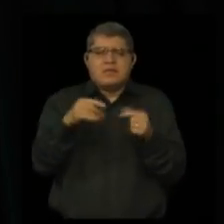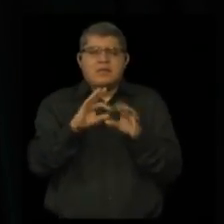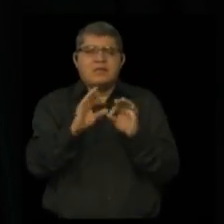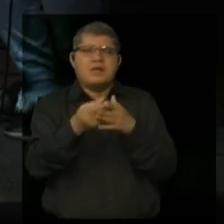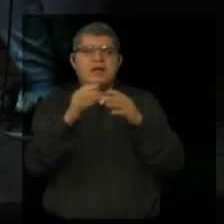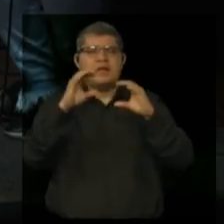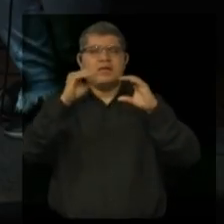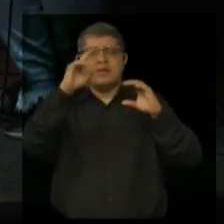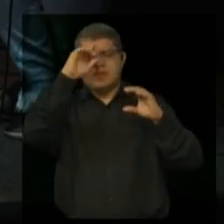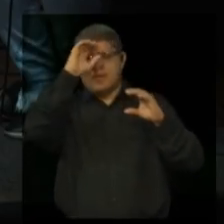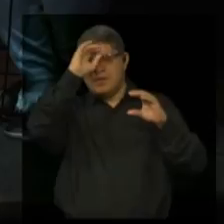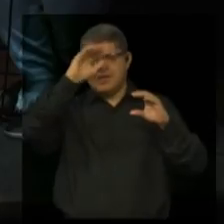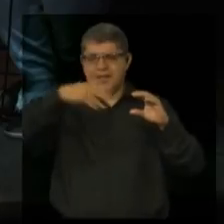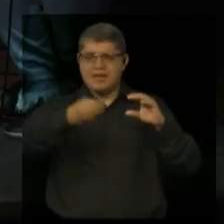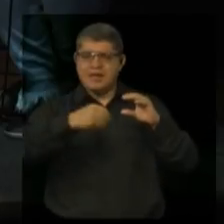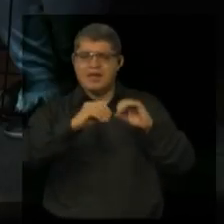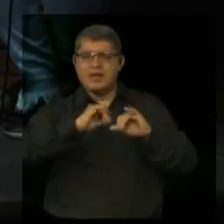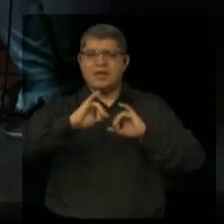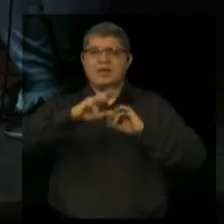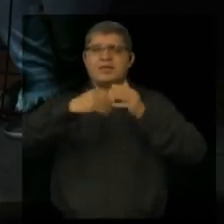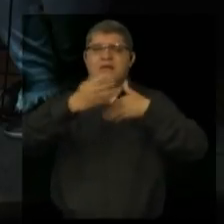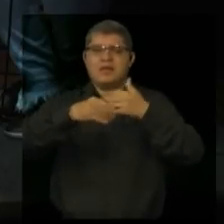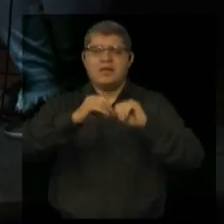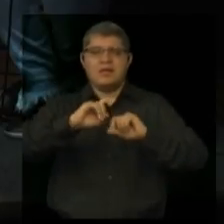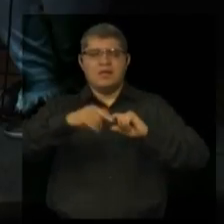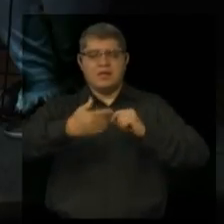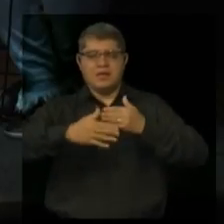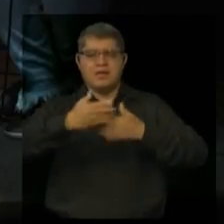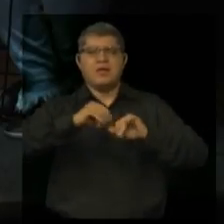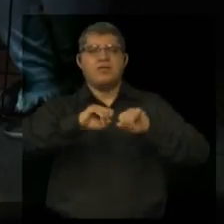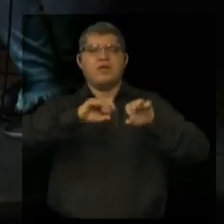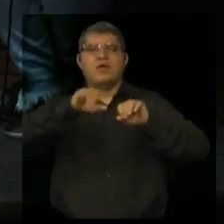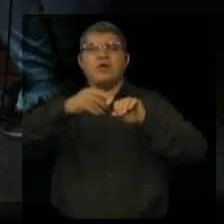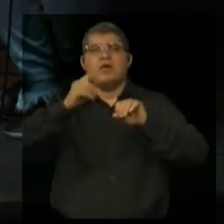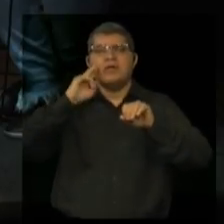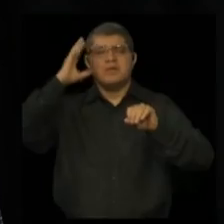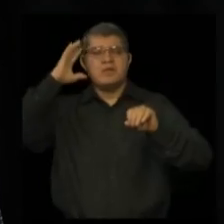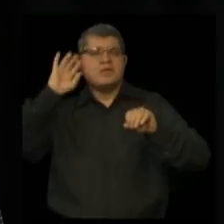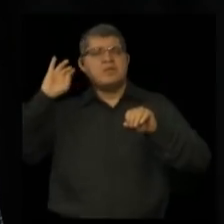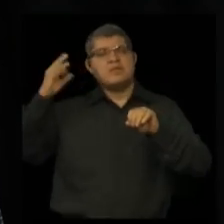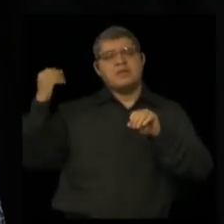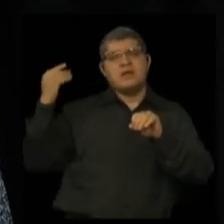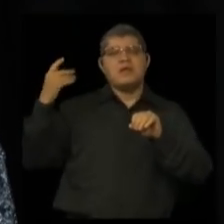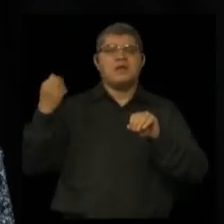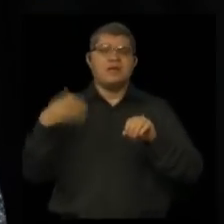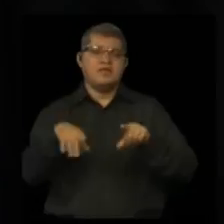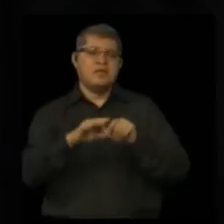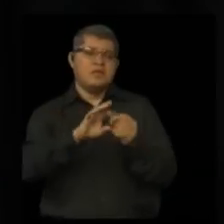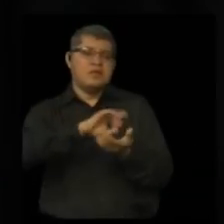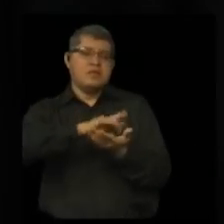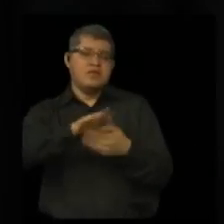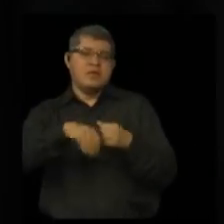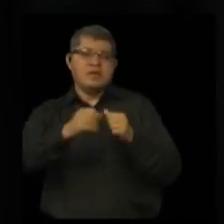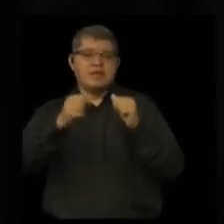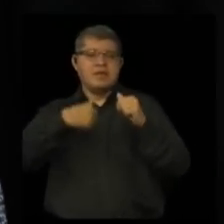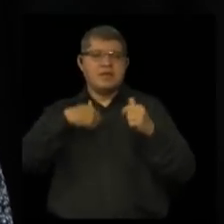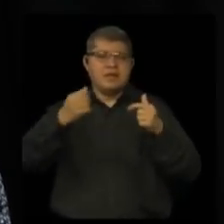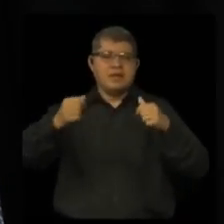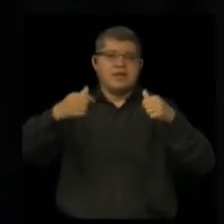essas canções e passando essas música adiante? Como que você ouvia? Na realidade, eu tive a